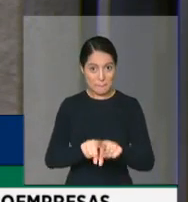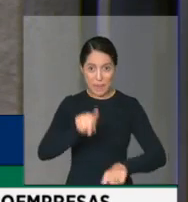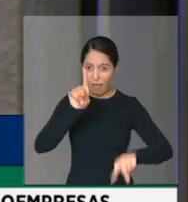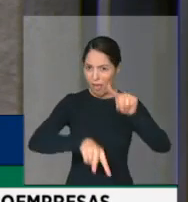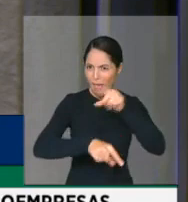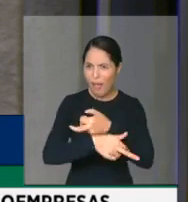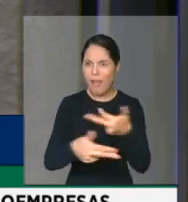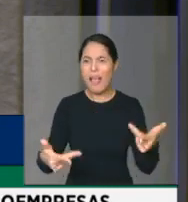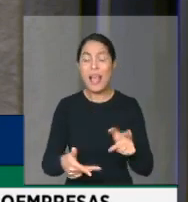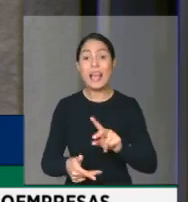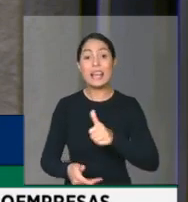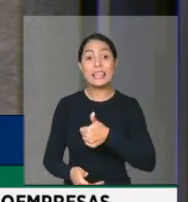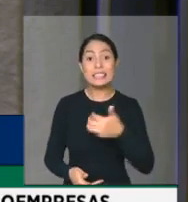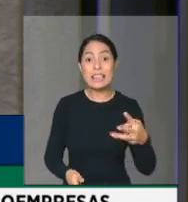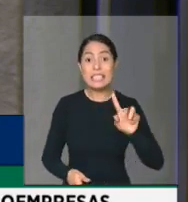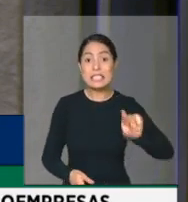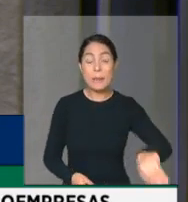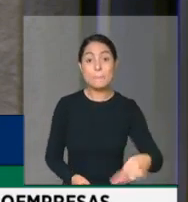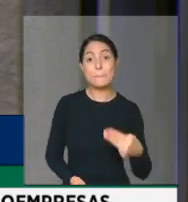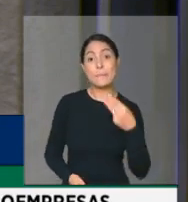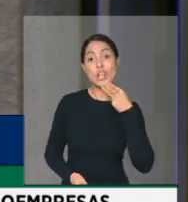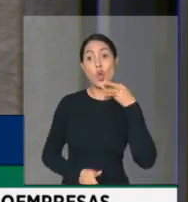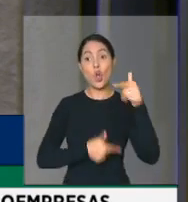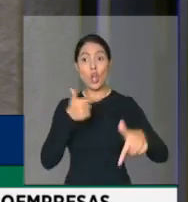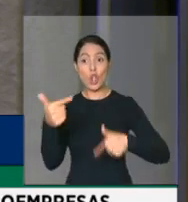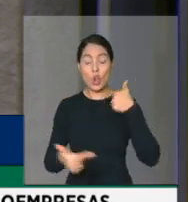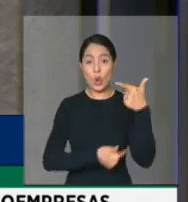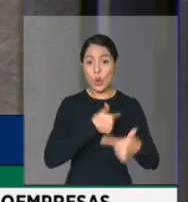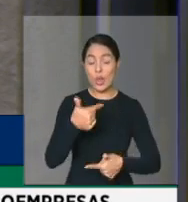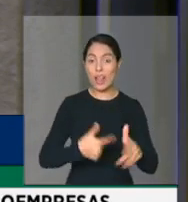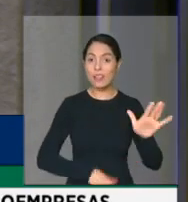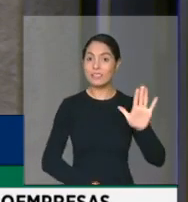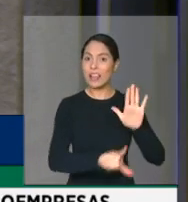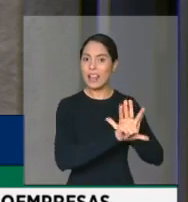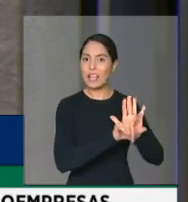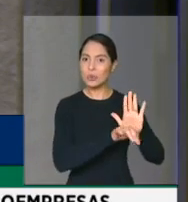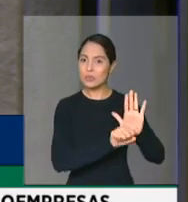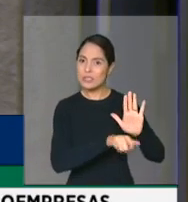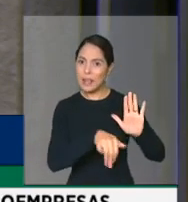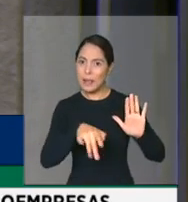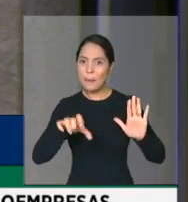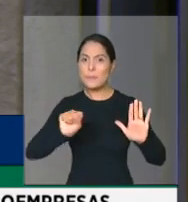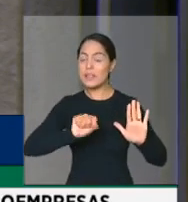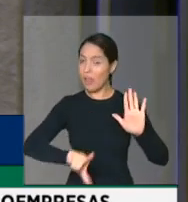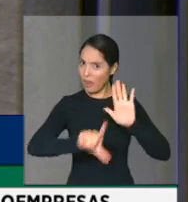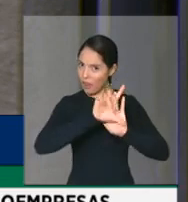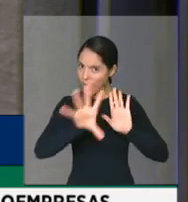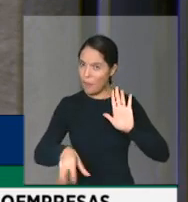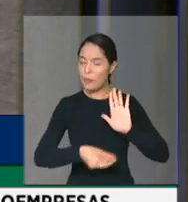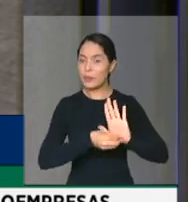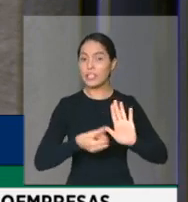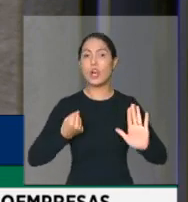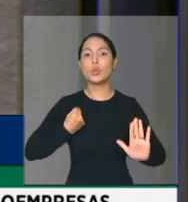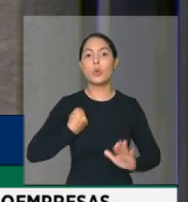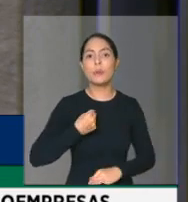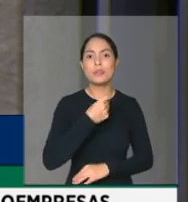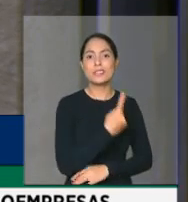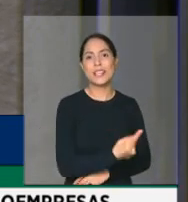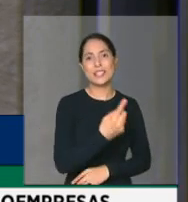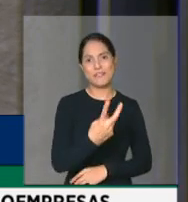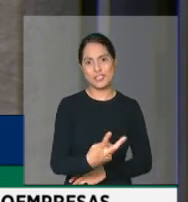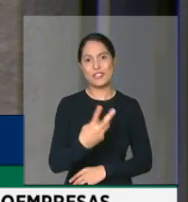geração de 13 milhões e meio de empregos desde a edição da Lei do Simples Nacional, Lei Complementar número 123